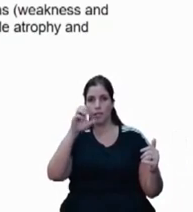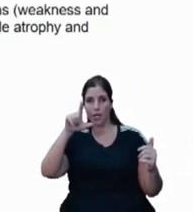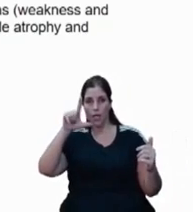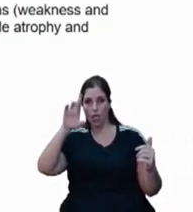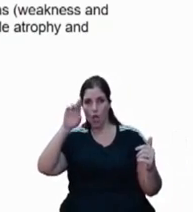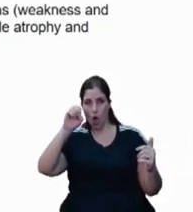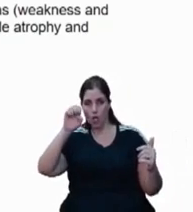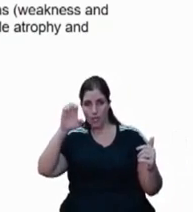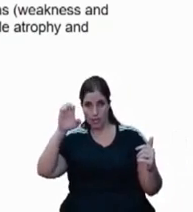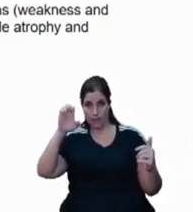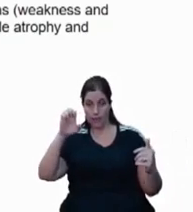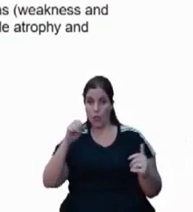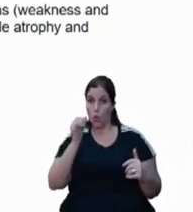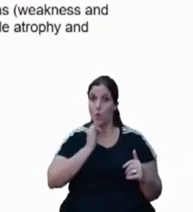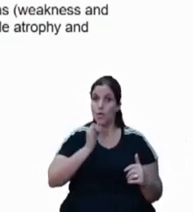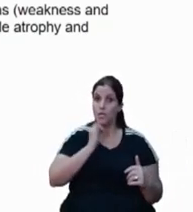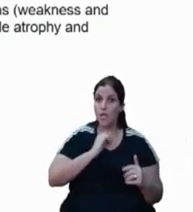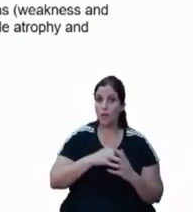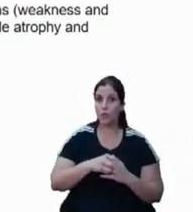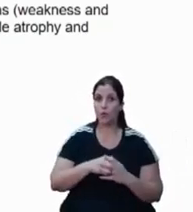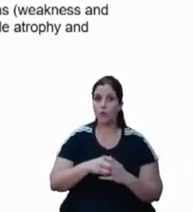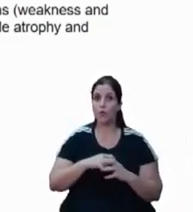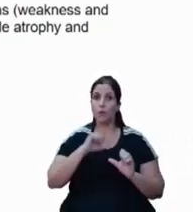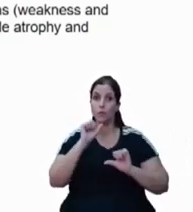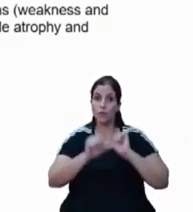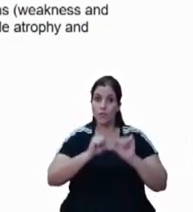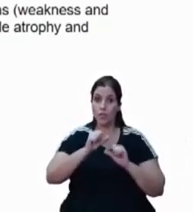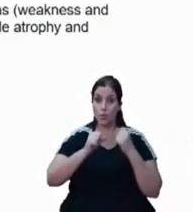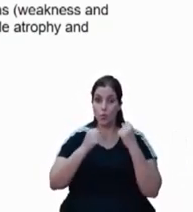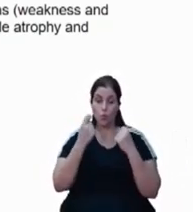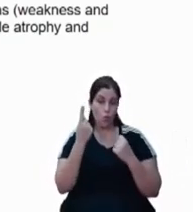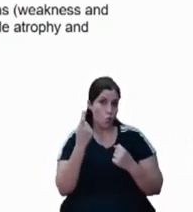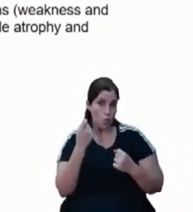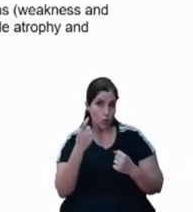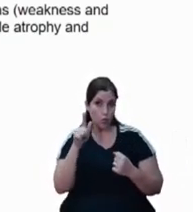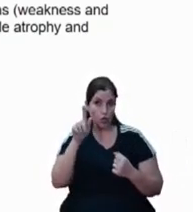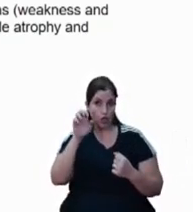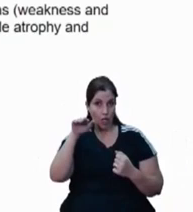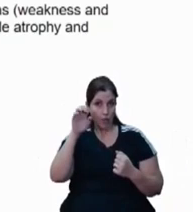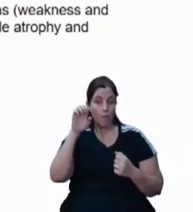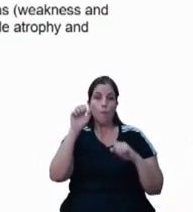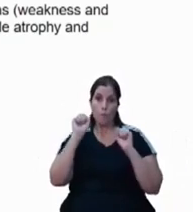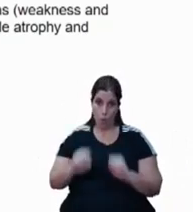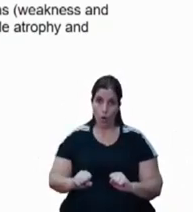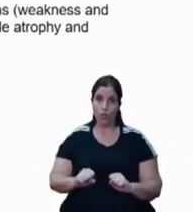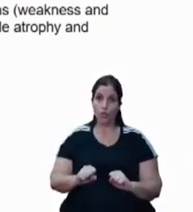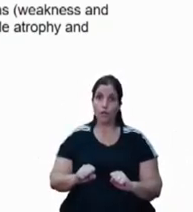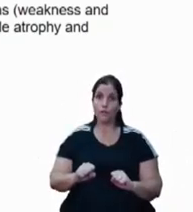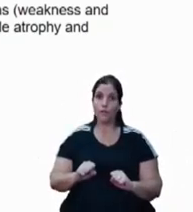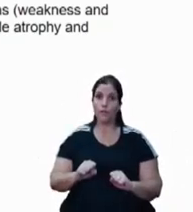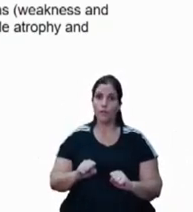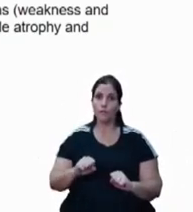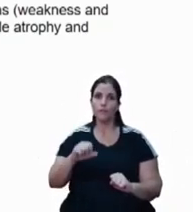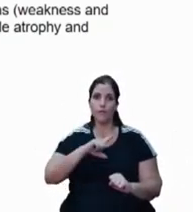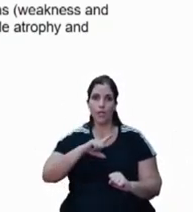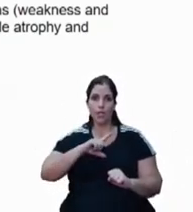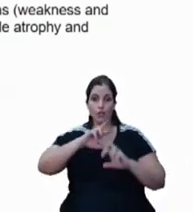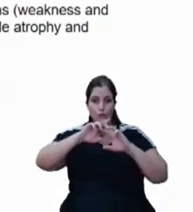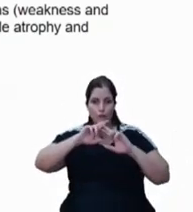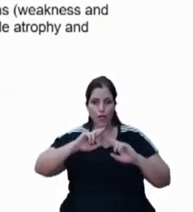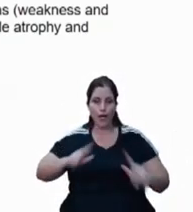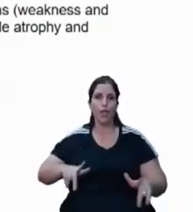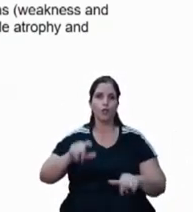juvenil. And this Este exemplo example ilustra que illustrates that mutações em um mutations in a único single gene gene podem cause causar different diferentes types tipos of de motor neuron distúrbios do neurônio disease,